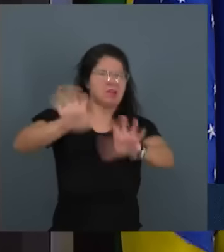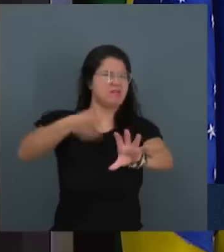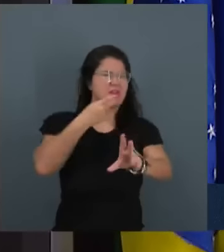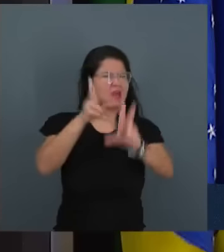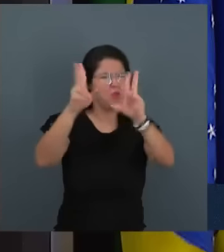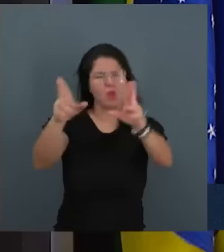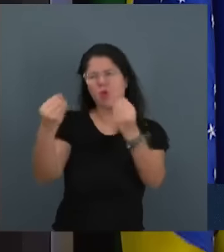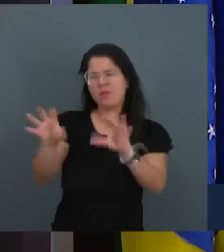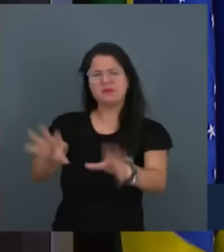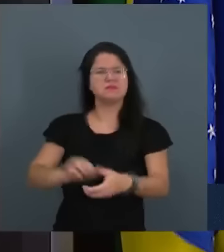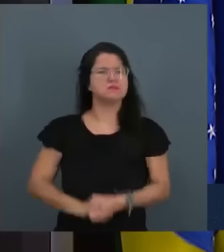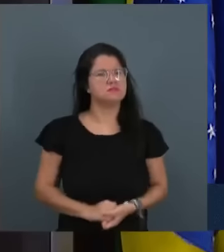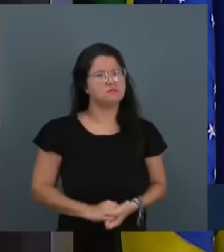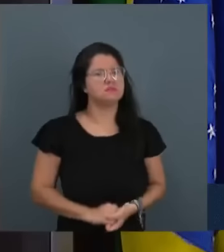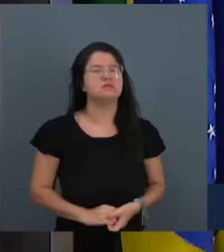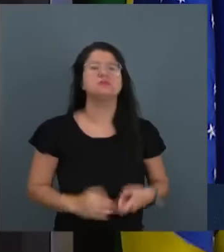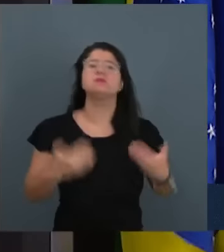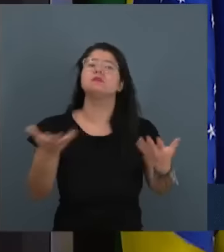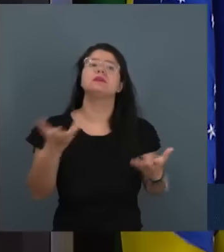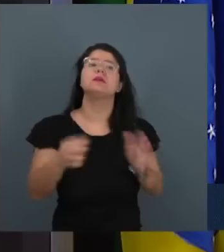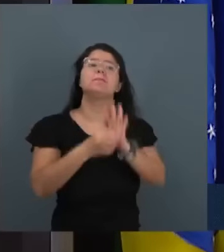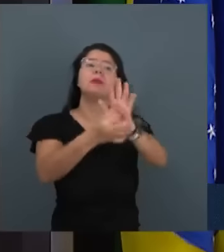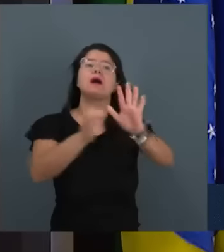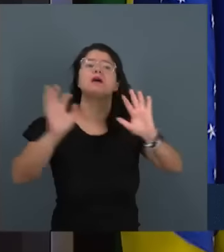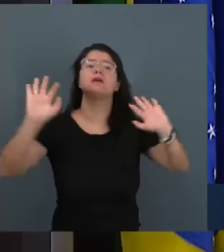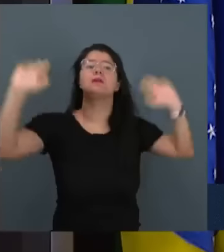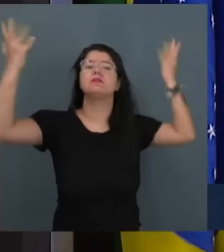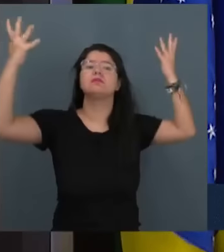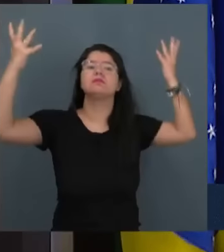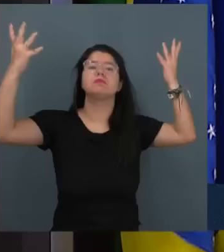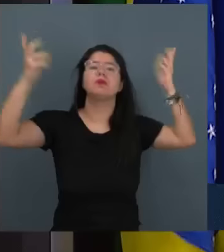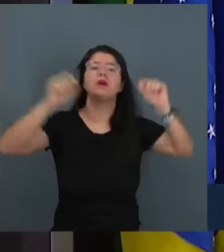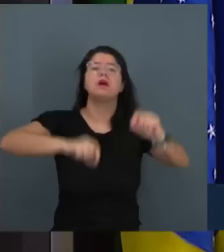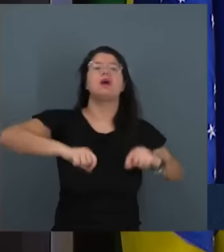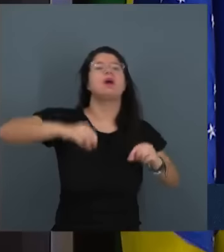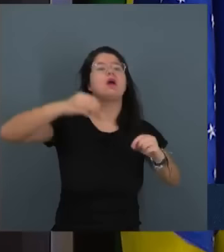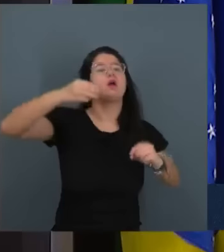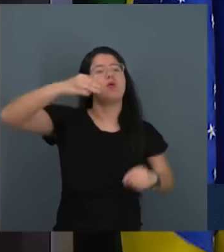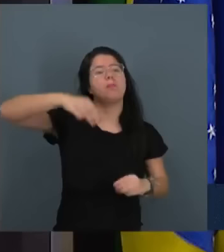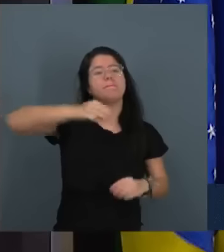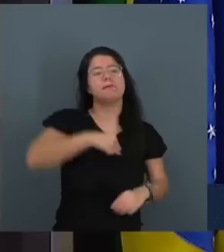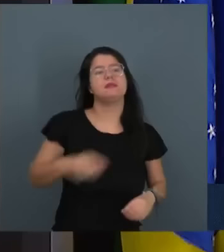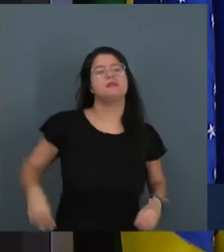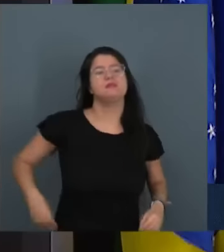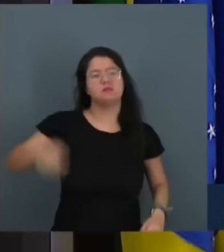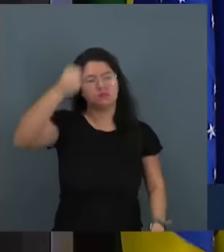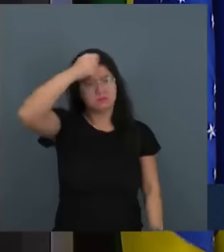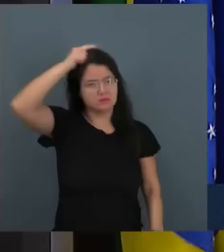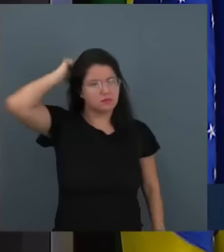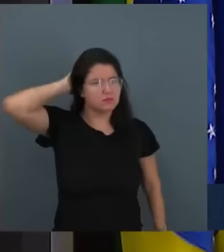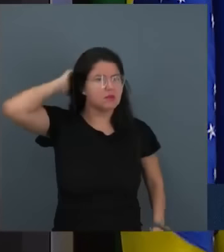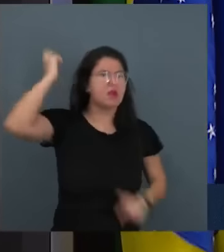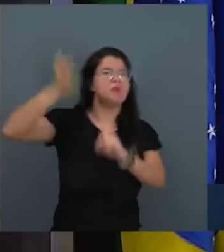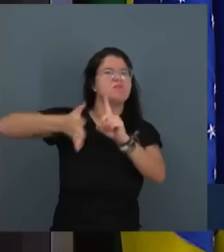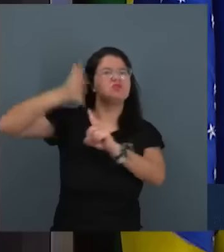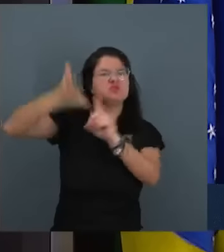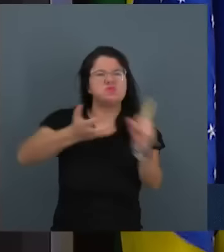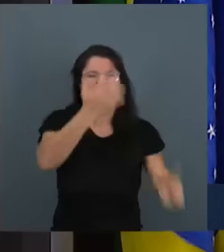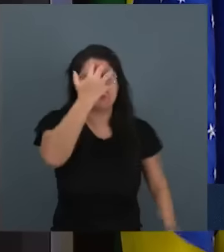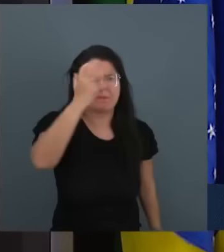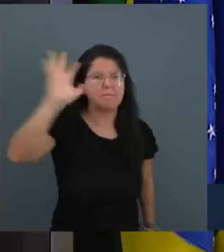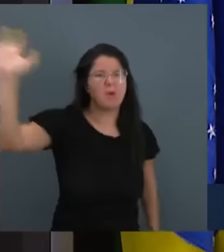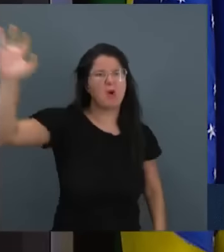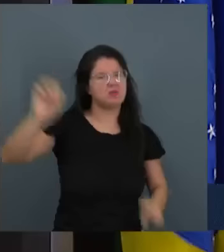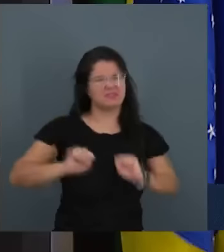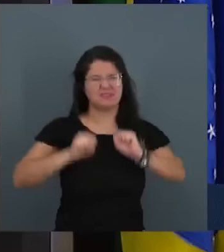mais destacada no evento foi quem? Foi justamente o ministro Alexandre de Moraes, que manteve o discurso hipócrita da